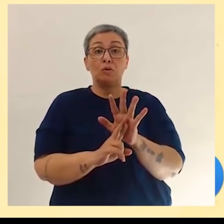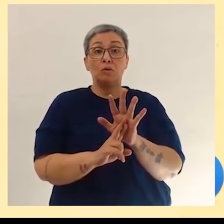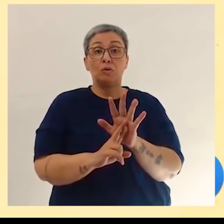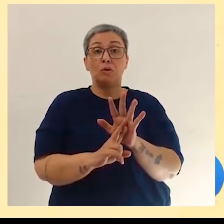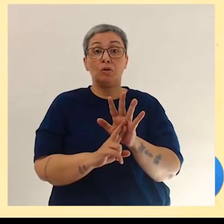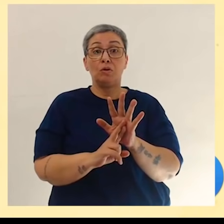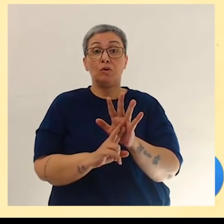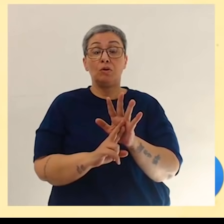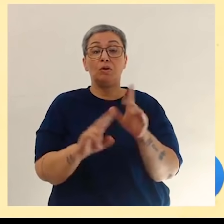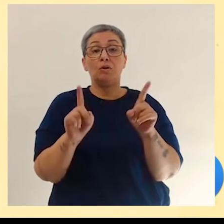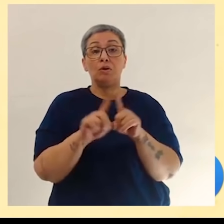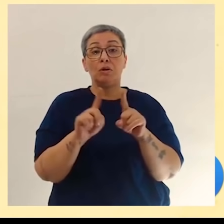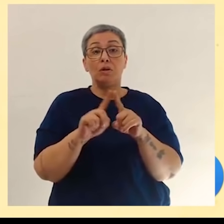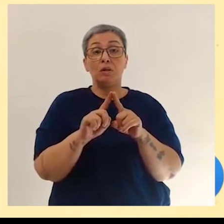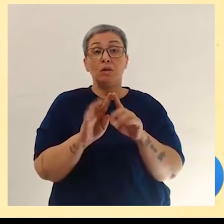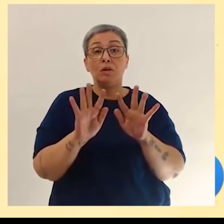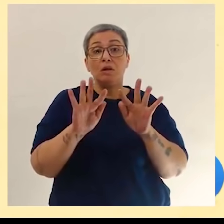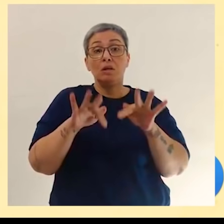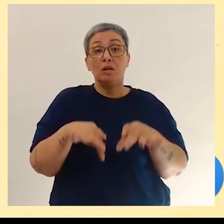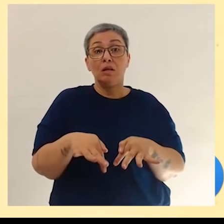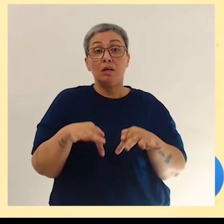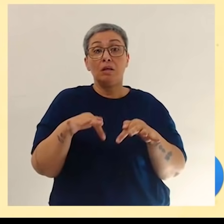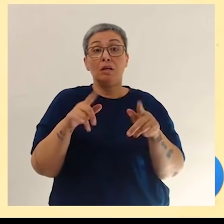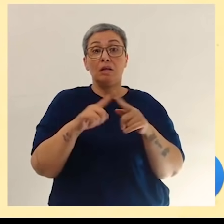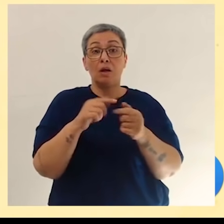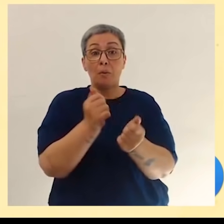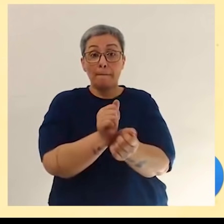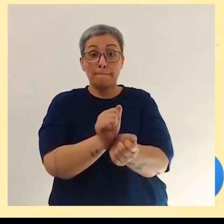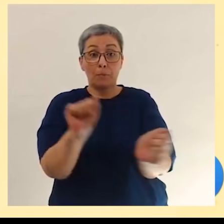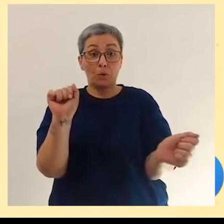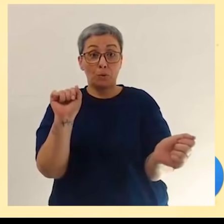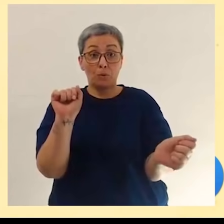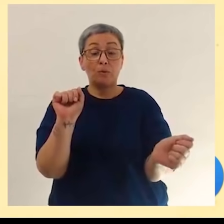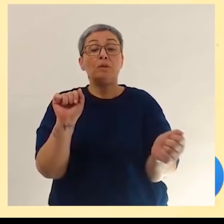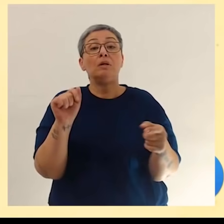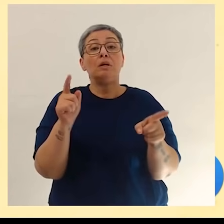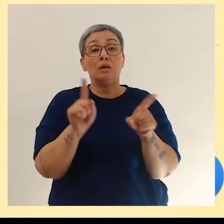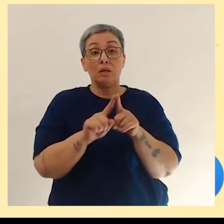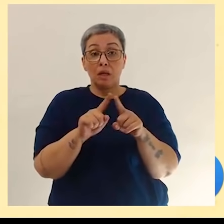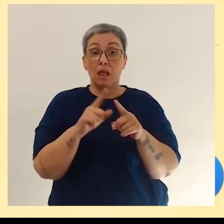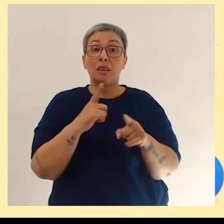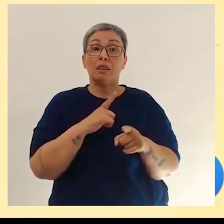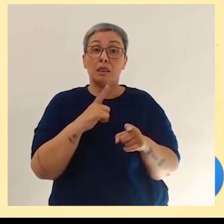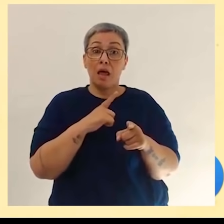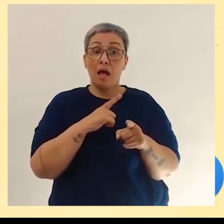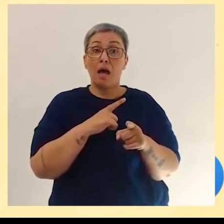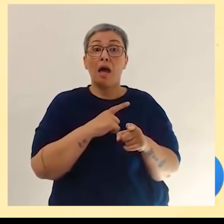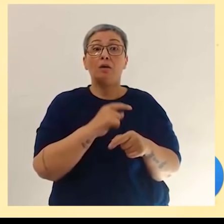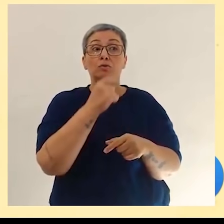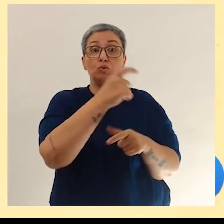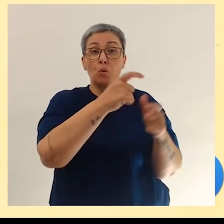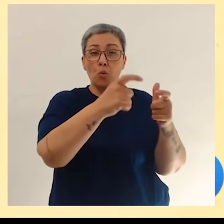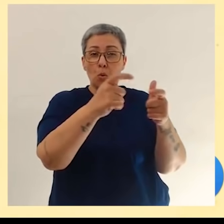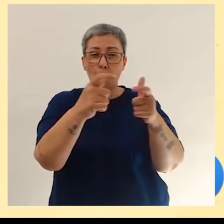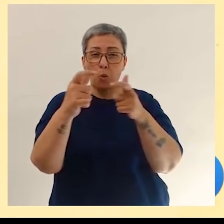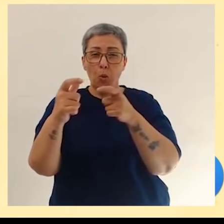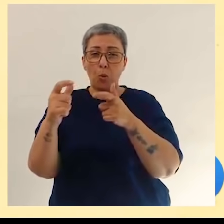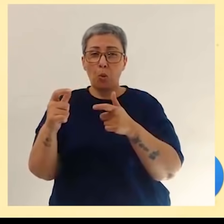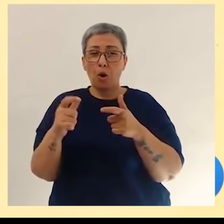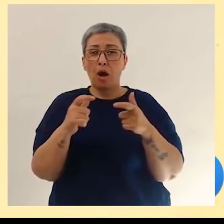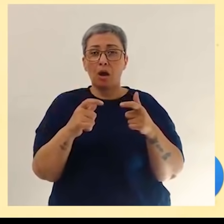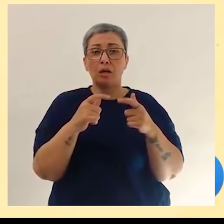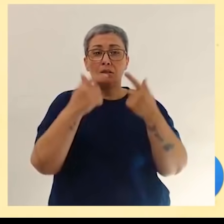representação do fim da escravidão. Então, nós temos em muitos